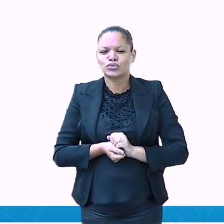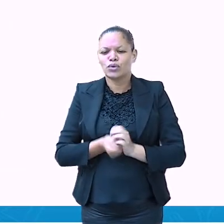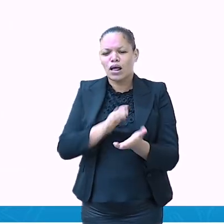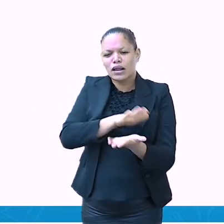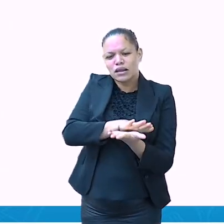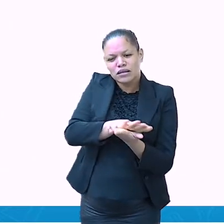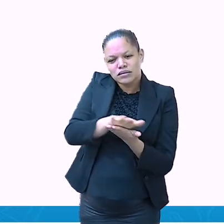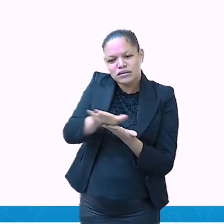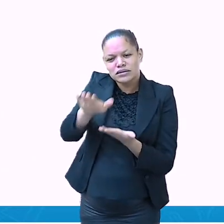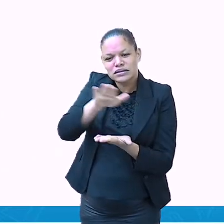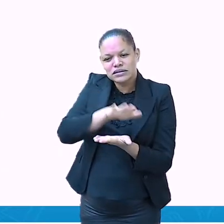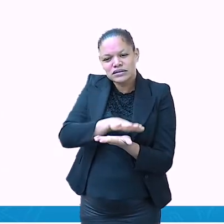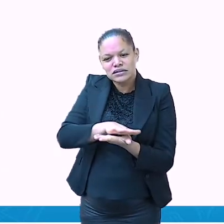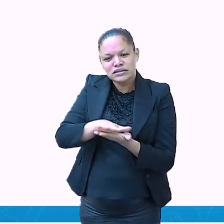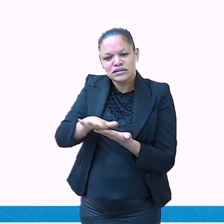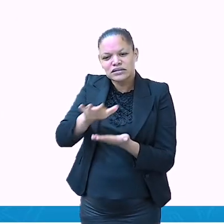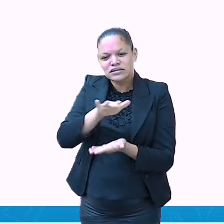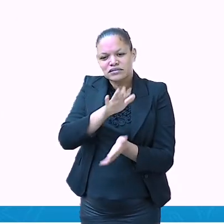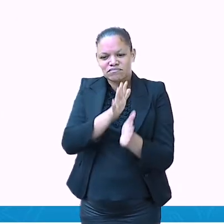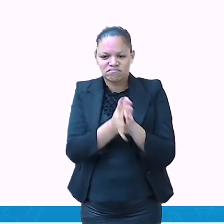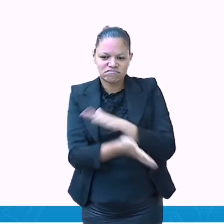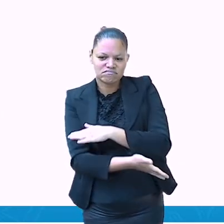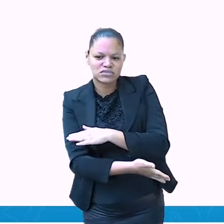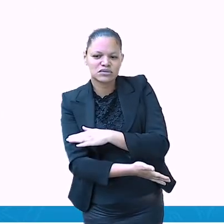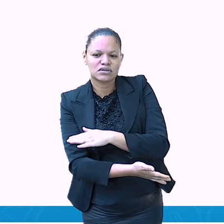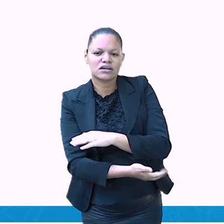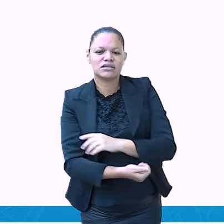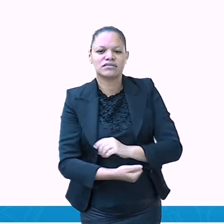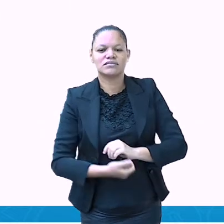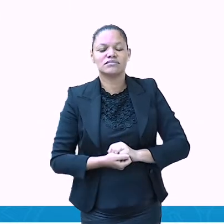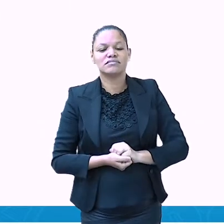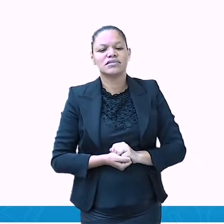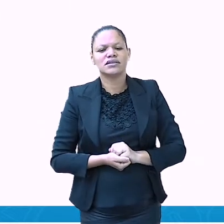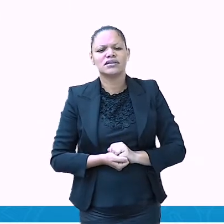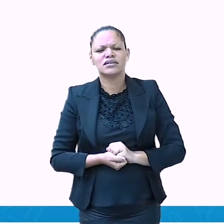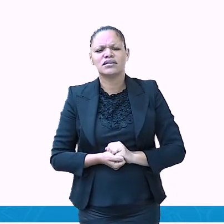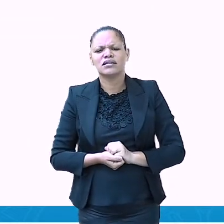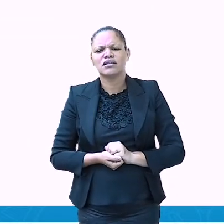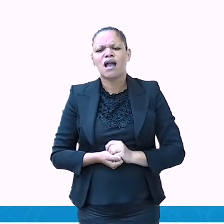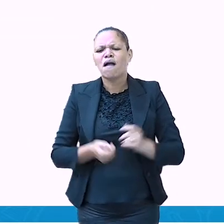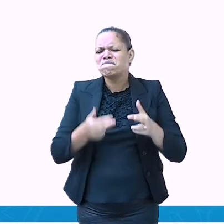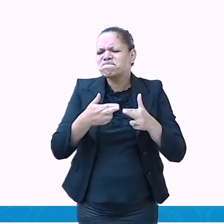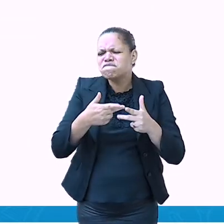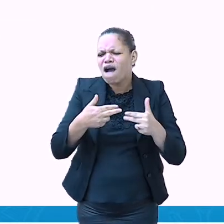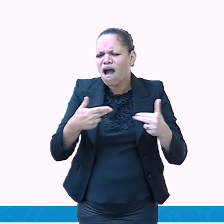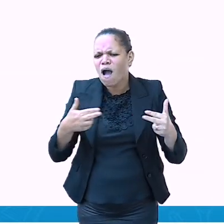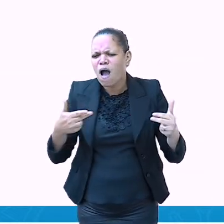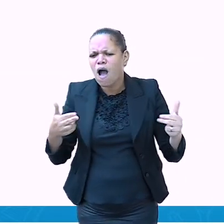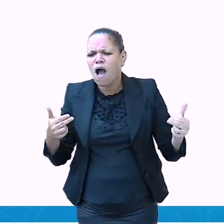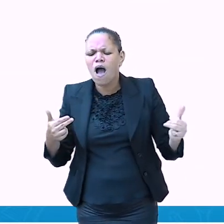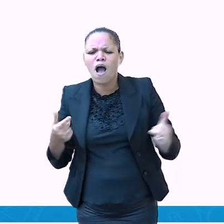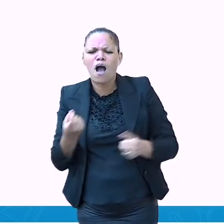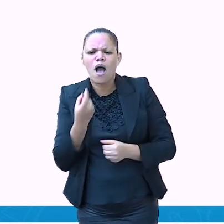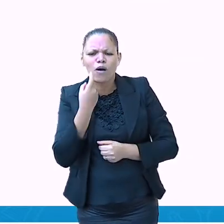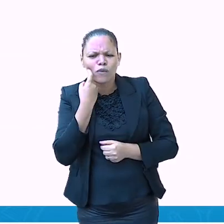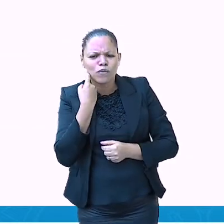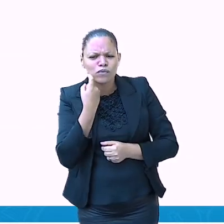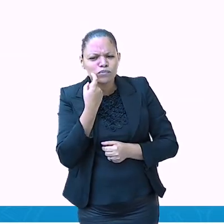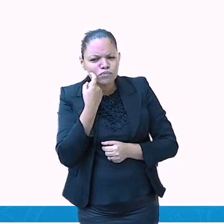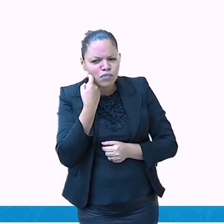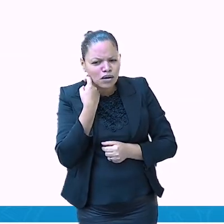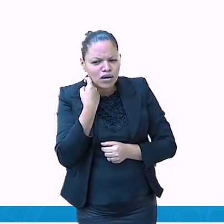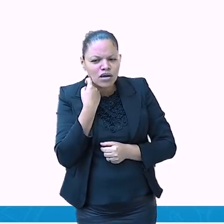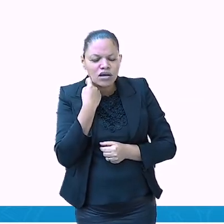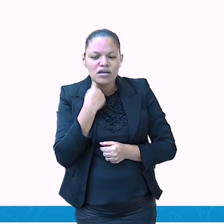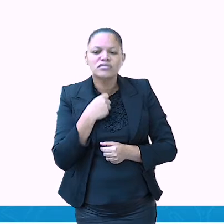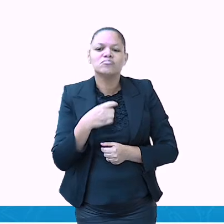embaixo. O tubarão também ele tem essa pele lisa, escorregadia, a boca aqui